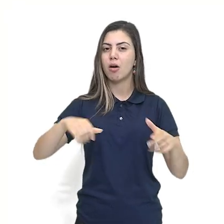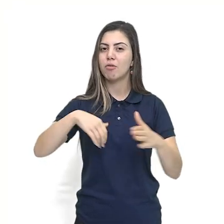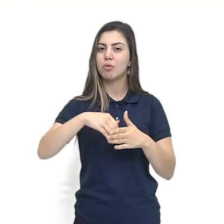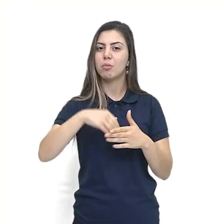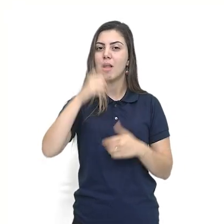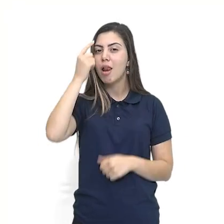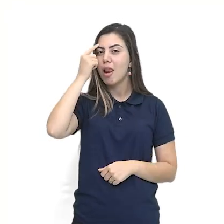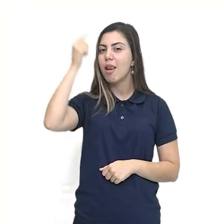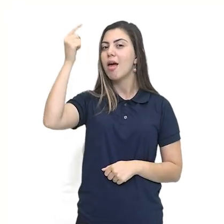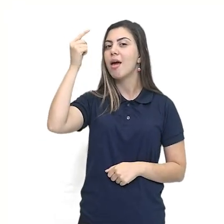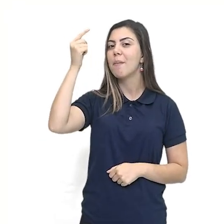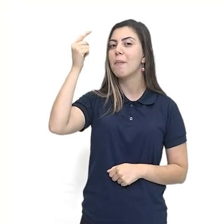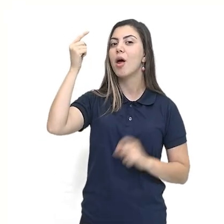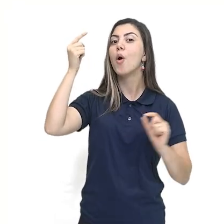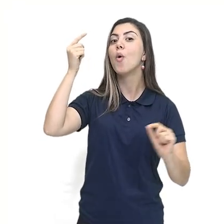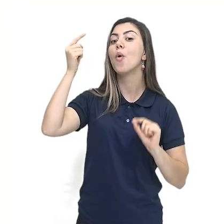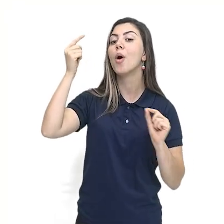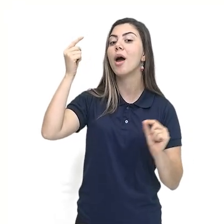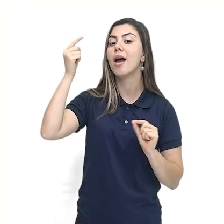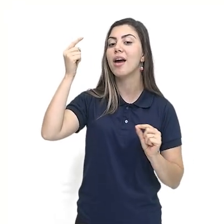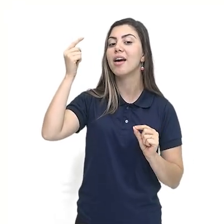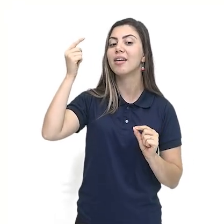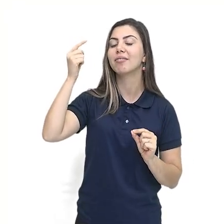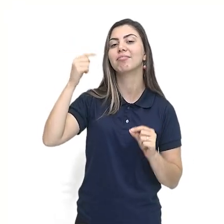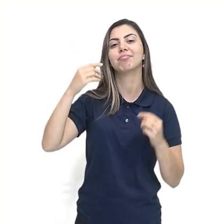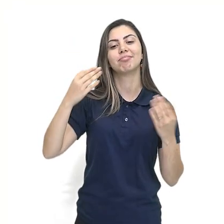né, um campo de futebol,